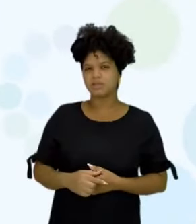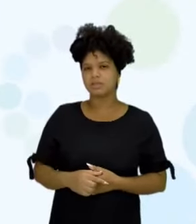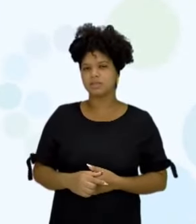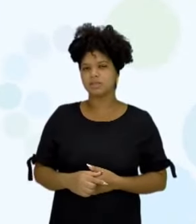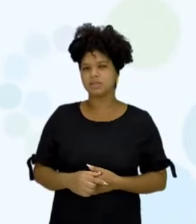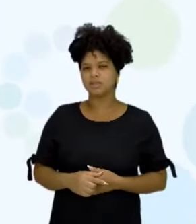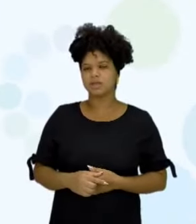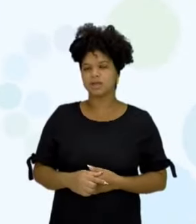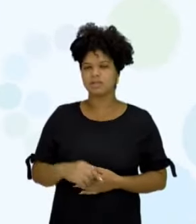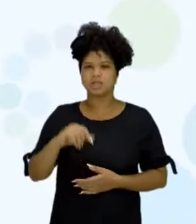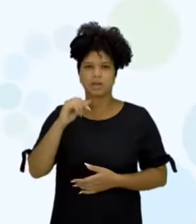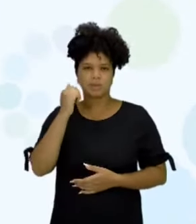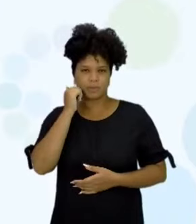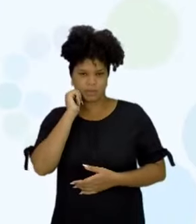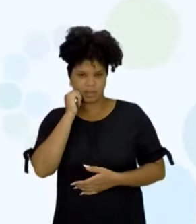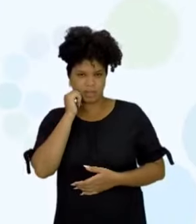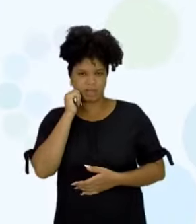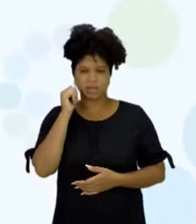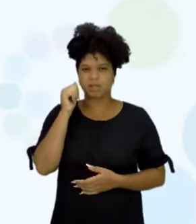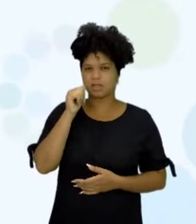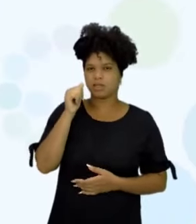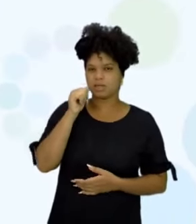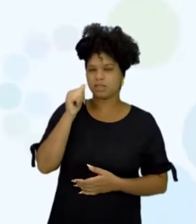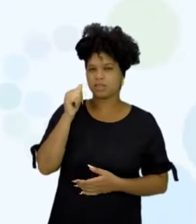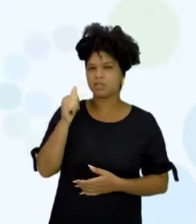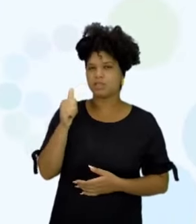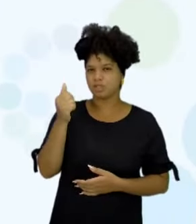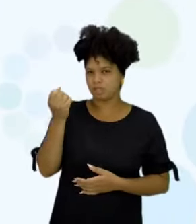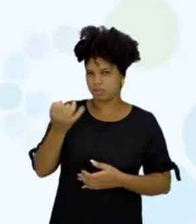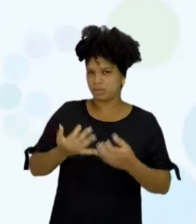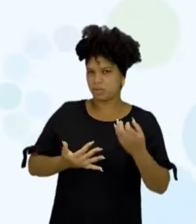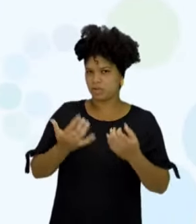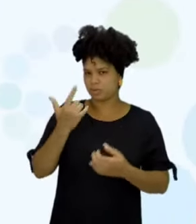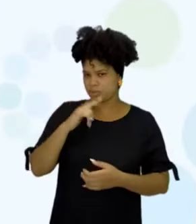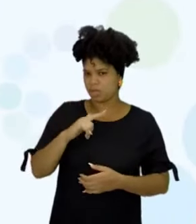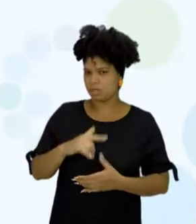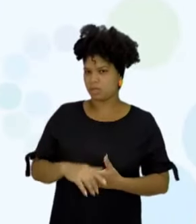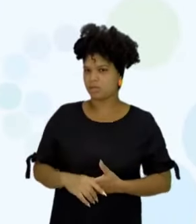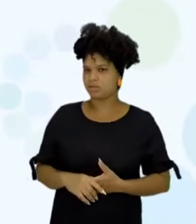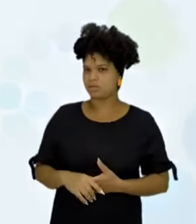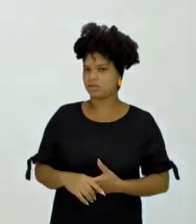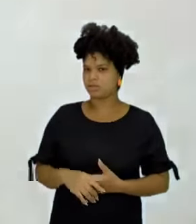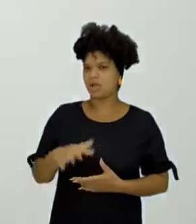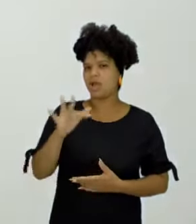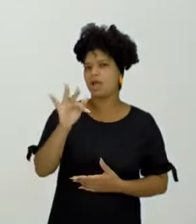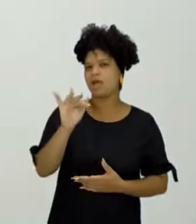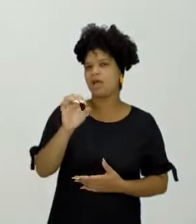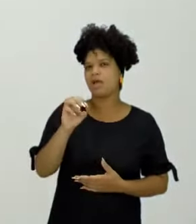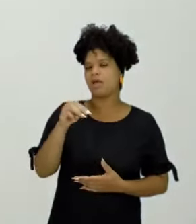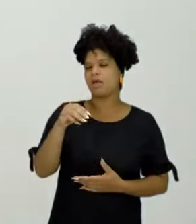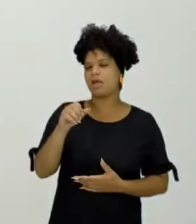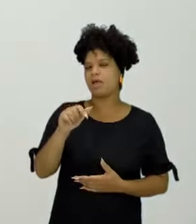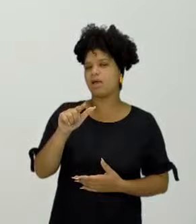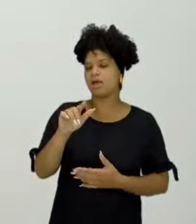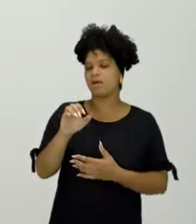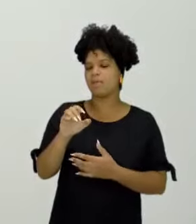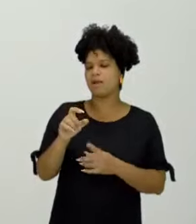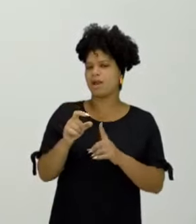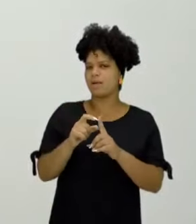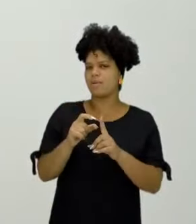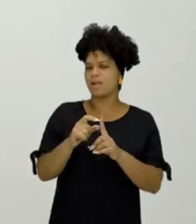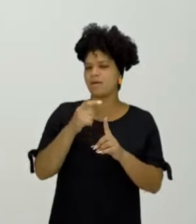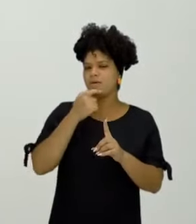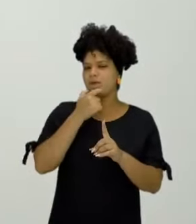da cientista, né? Mulher. A gente tem essa palavra female, né? Propositadamente a gente trabalhou com essa